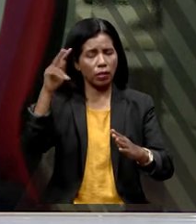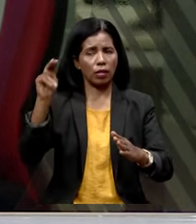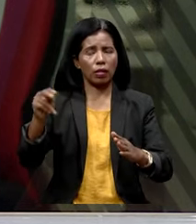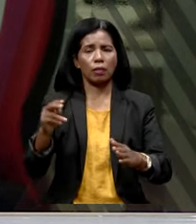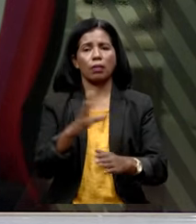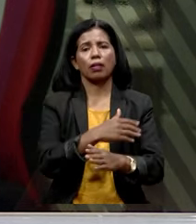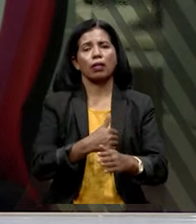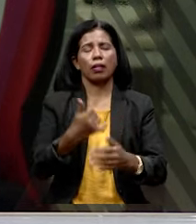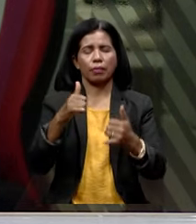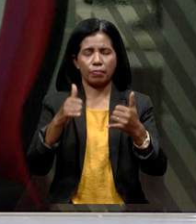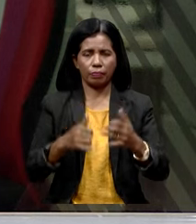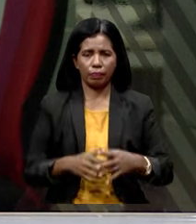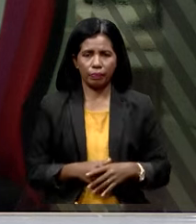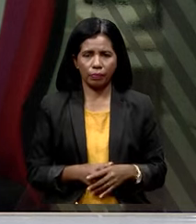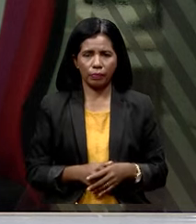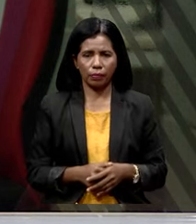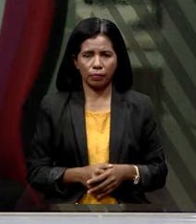Magosa.